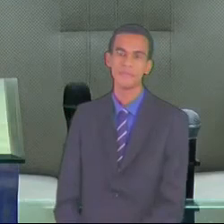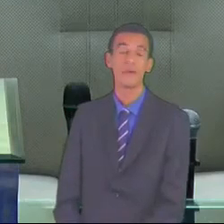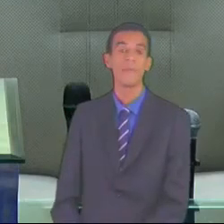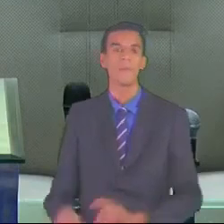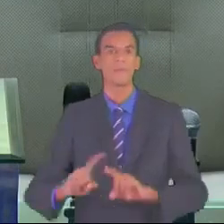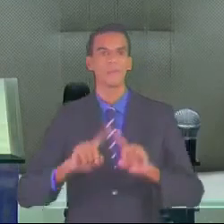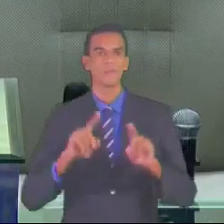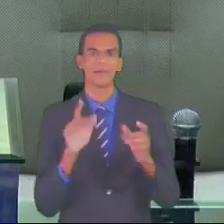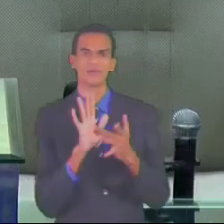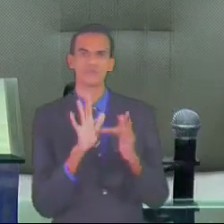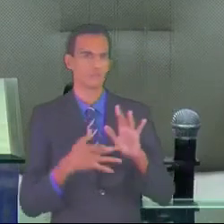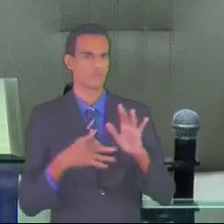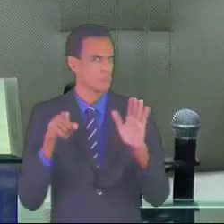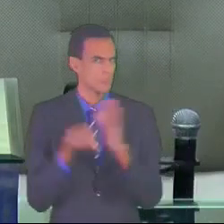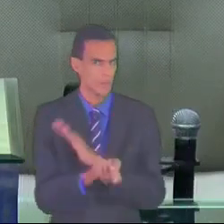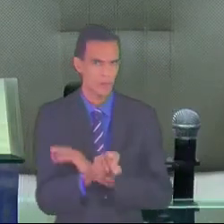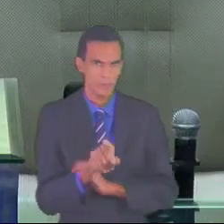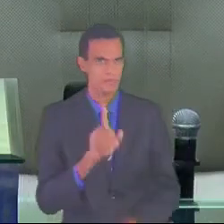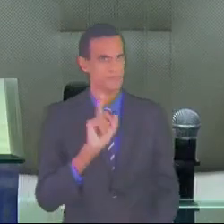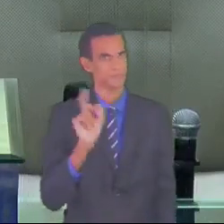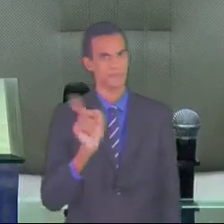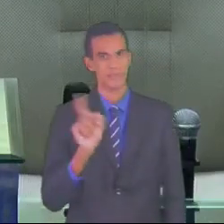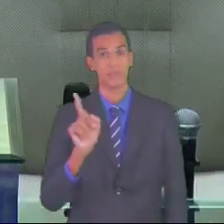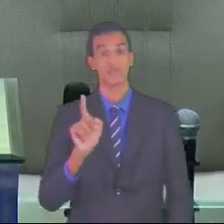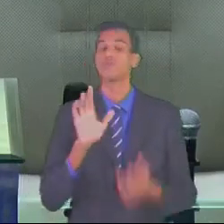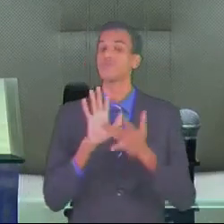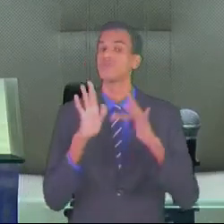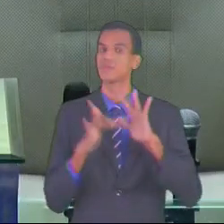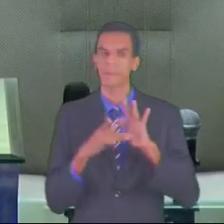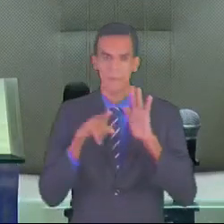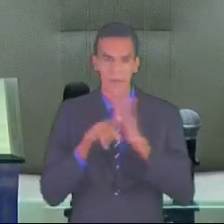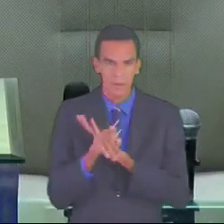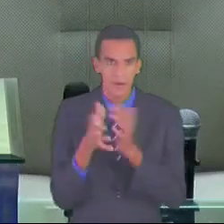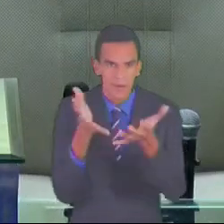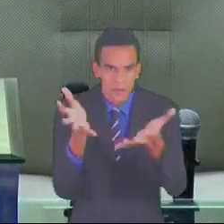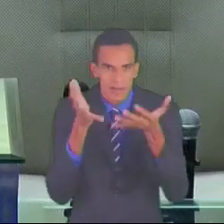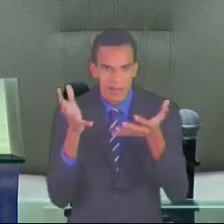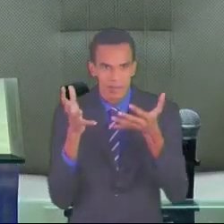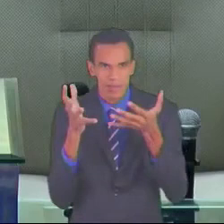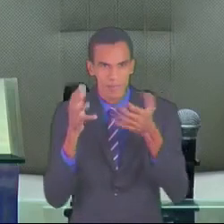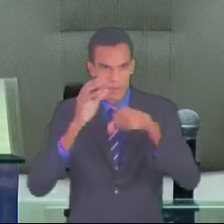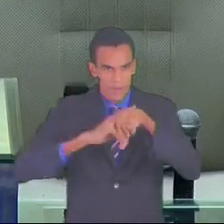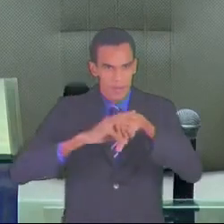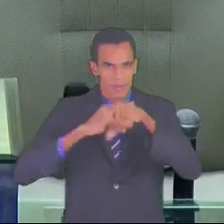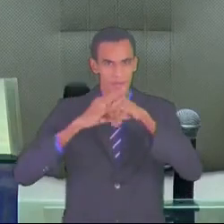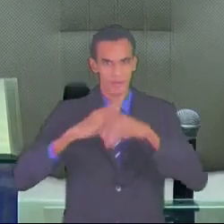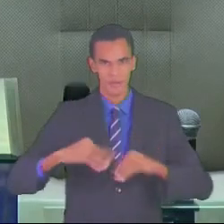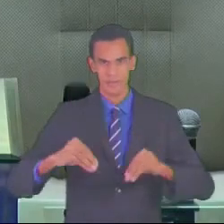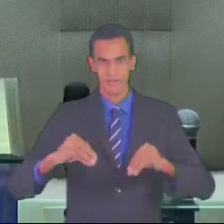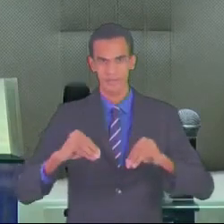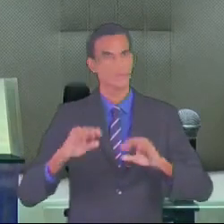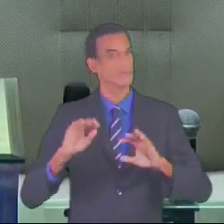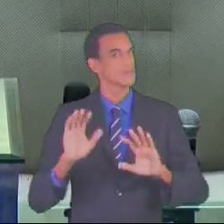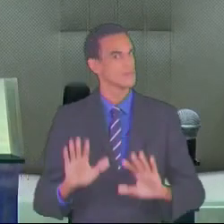Jesus não perguntou isso. Jesus perguntou: queres ficar são?